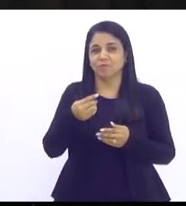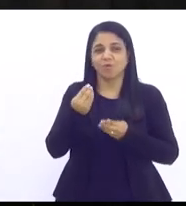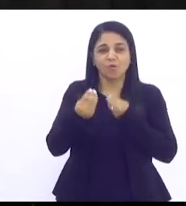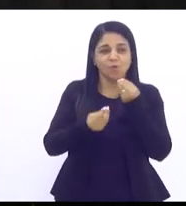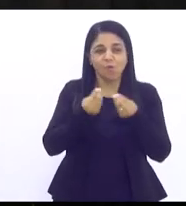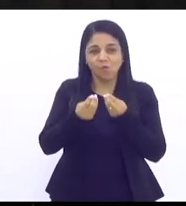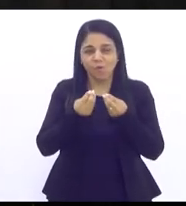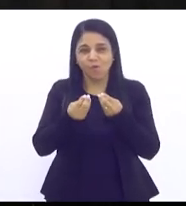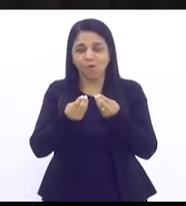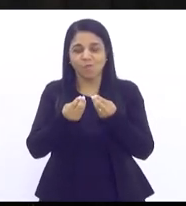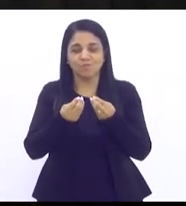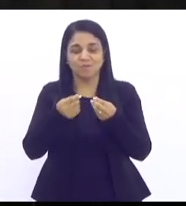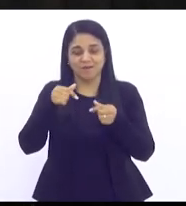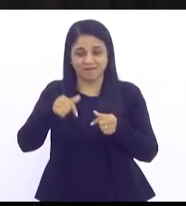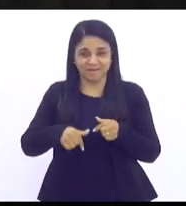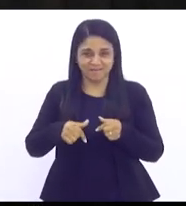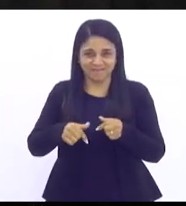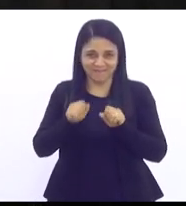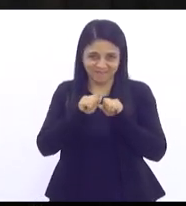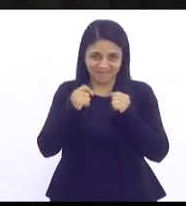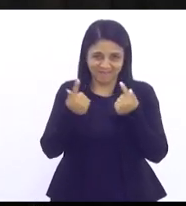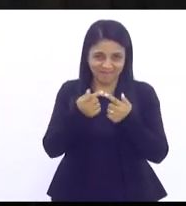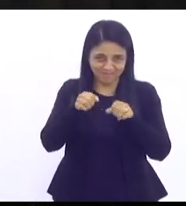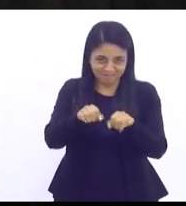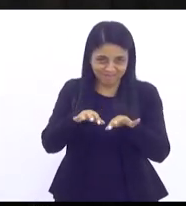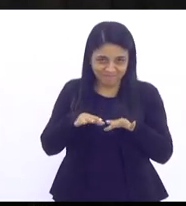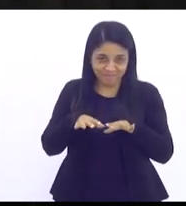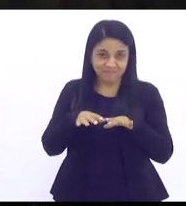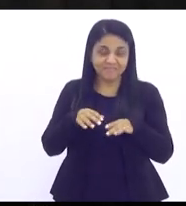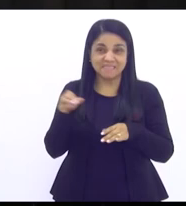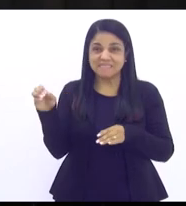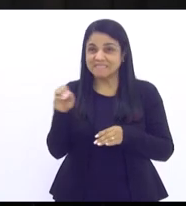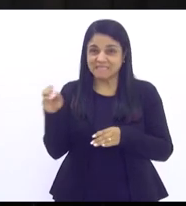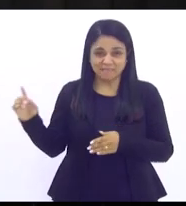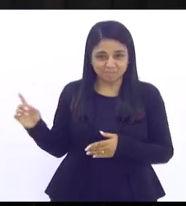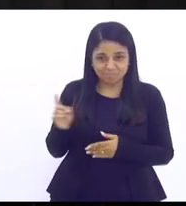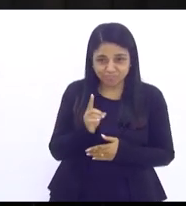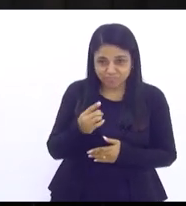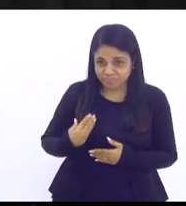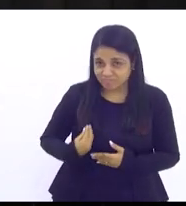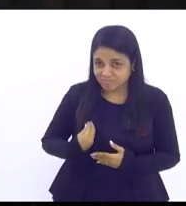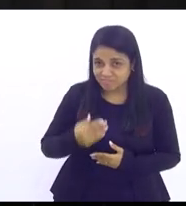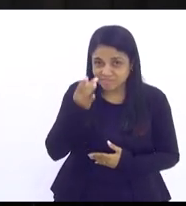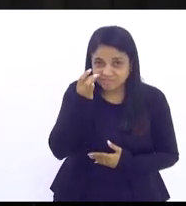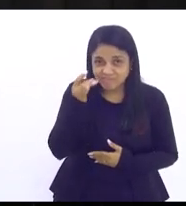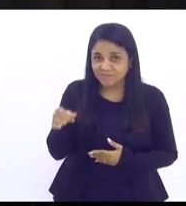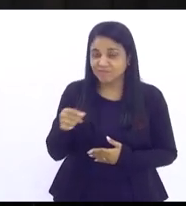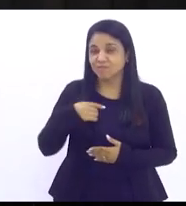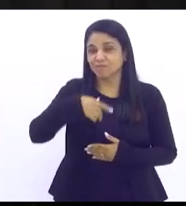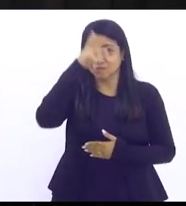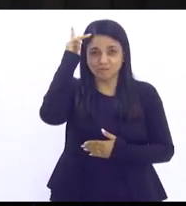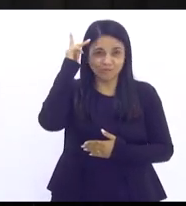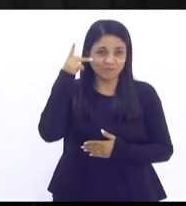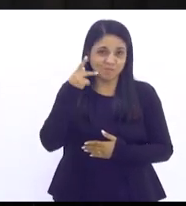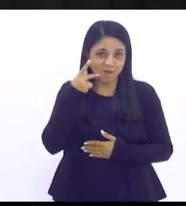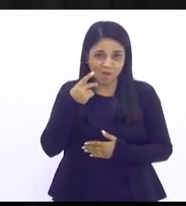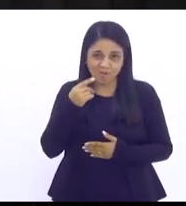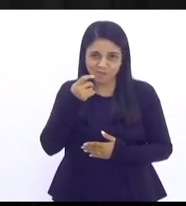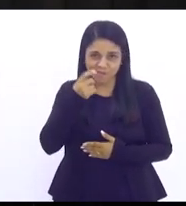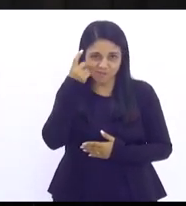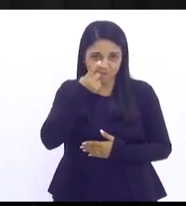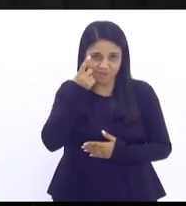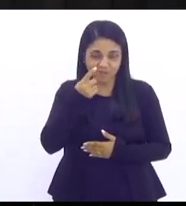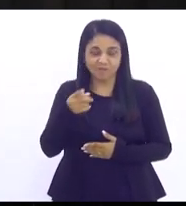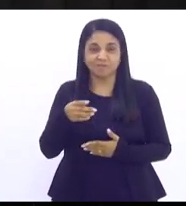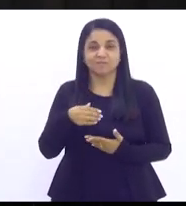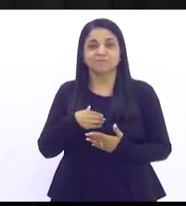indefectível presença do deputado Luiz Paulo é inadmissível. Portanto, senhor presidente, esses